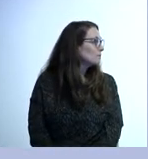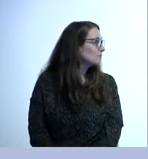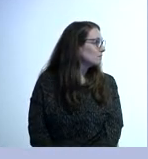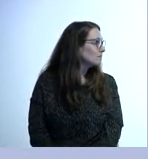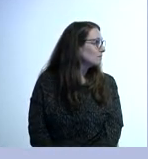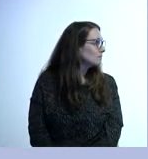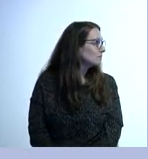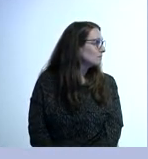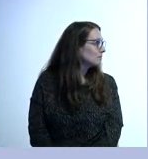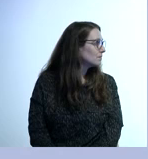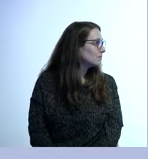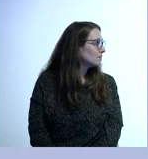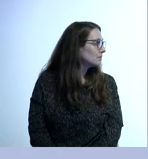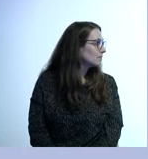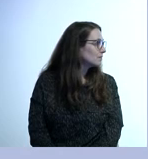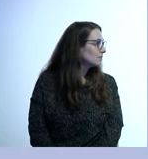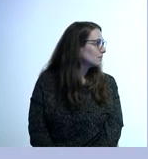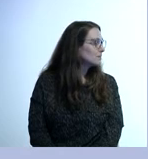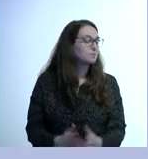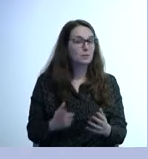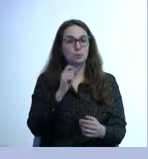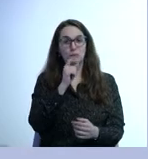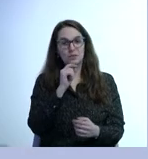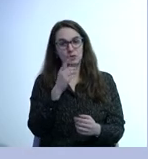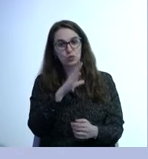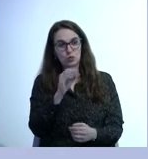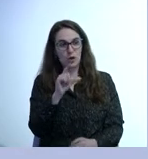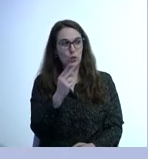Eu ia sugerir ao João Luís que dissesse umas últimas palavras